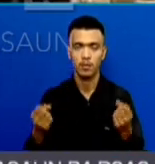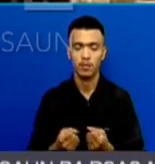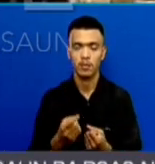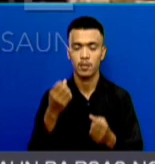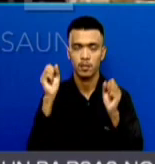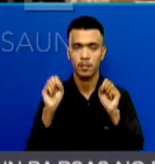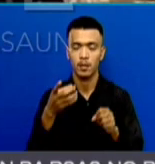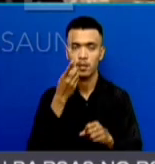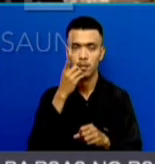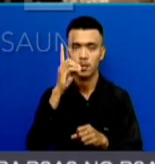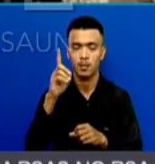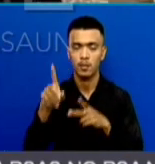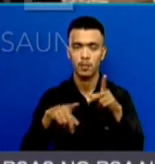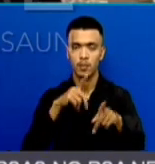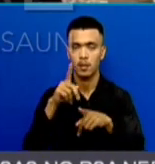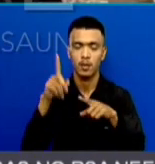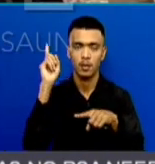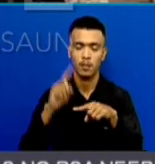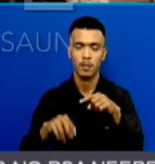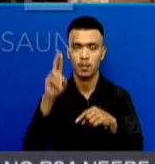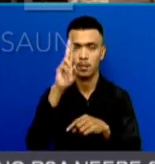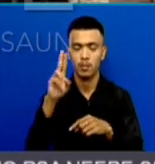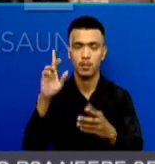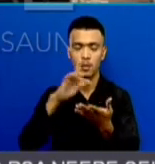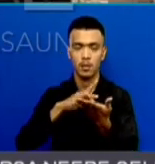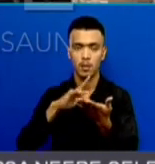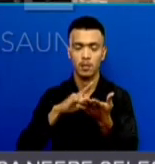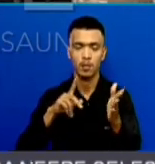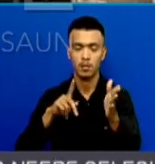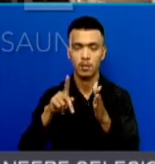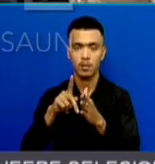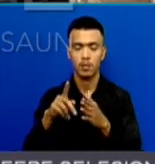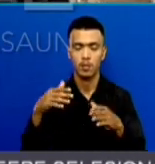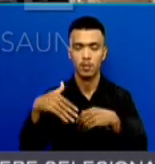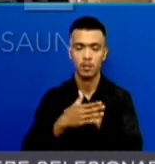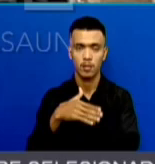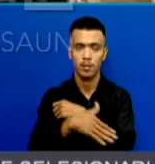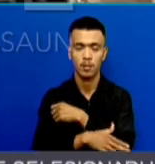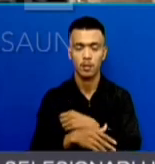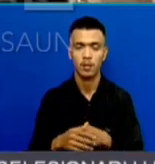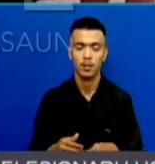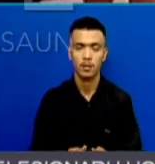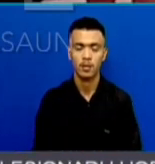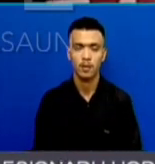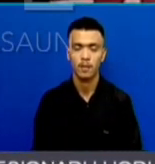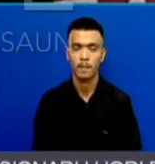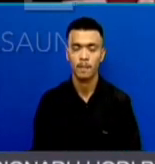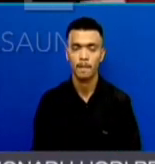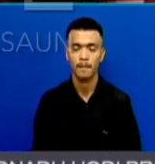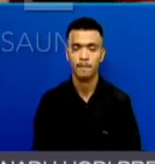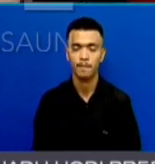tene komunidade se ne label usa tan buat de me kimiku para hamate ikan nomos hamate ahrun laos ikan guru